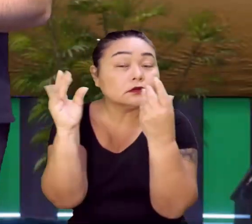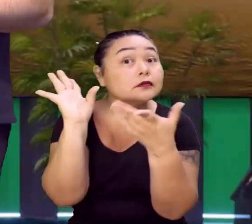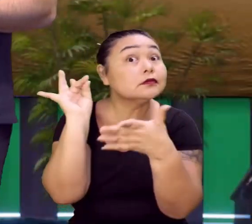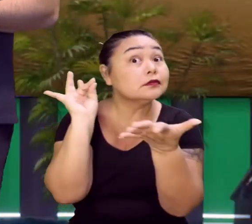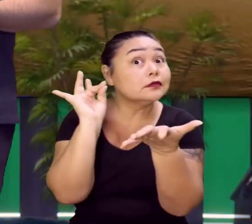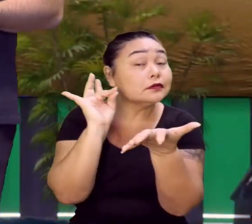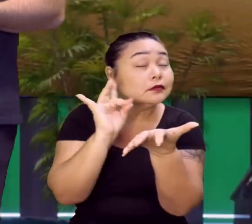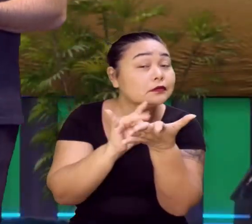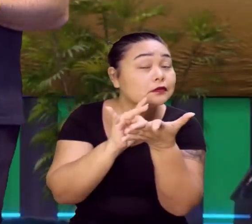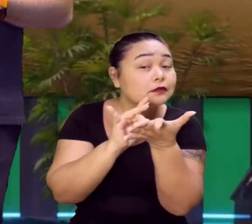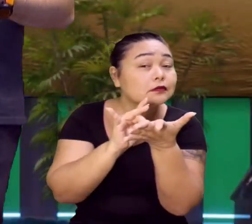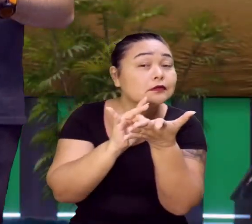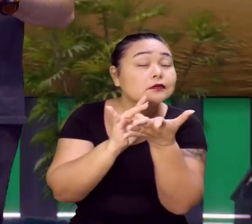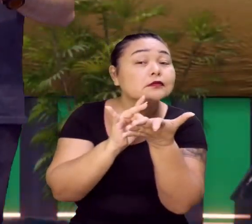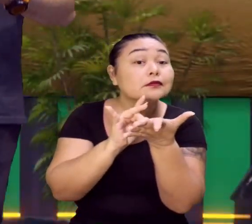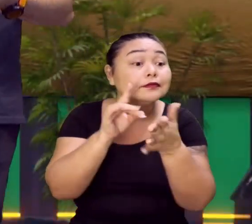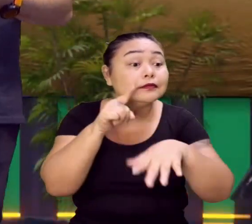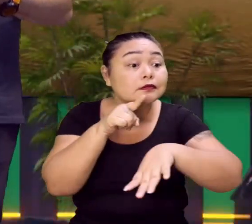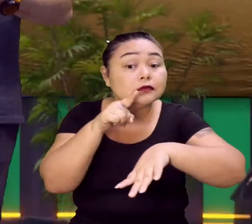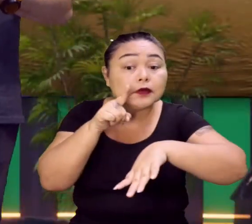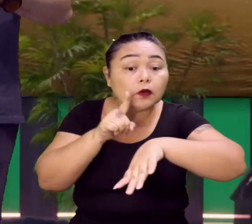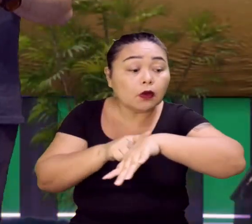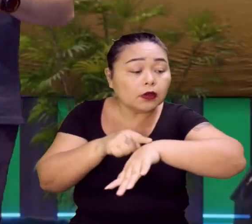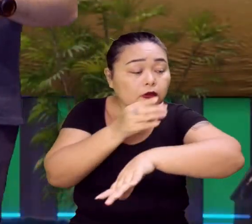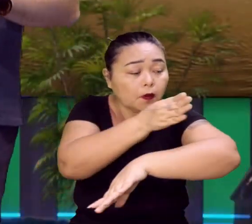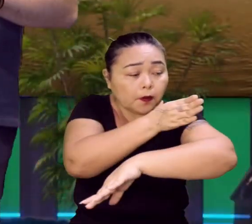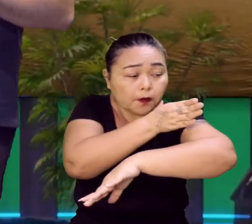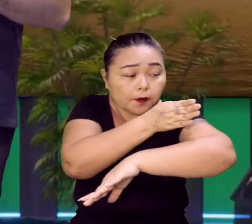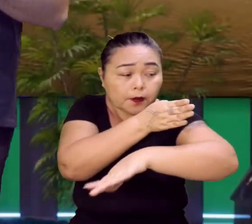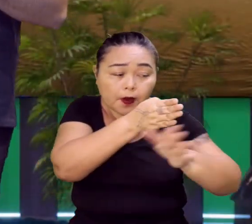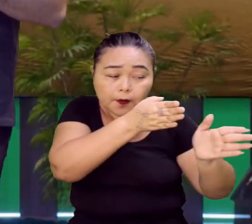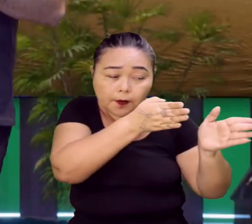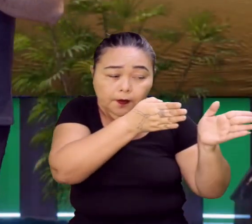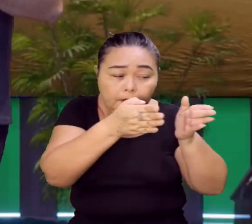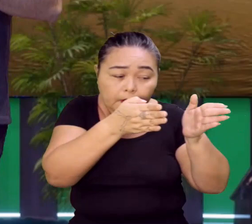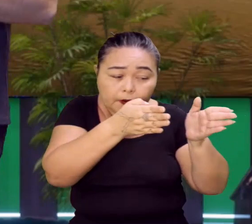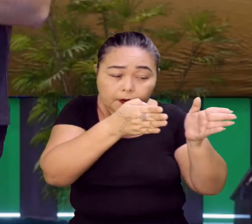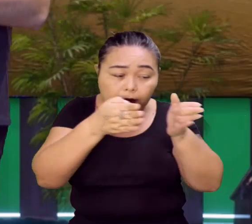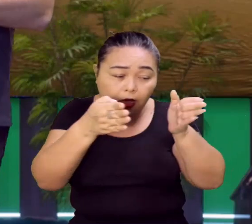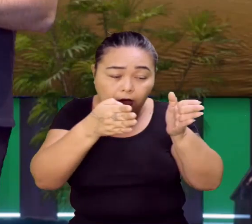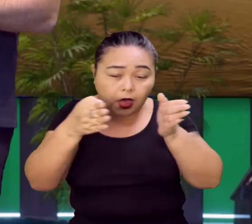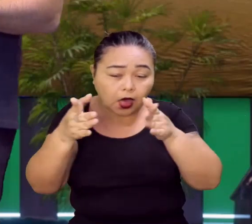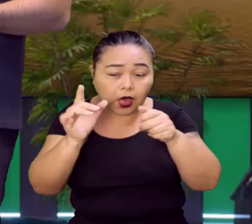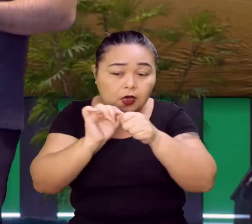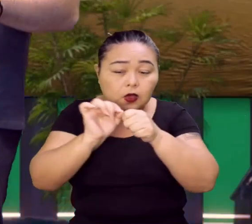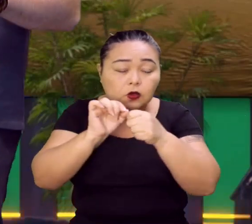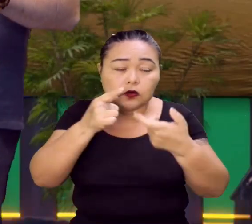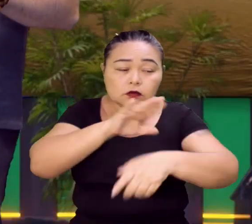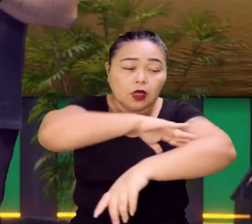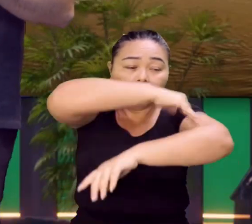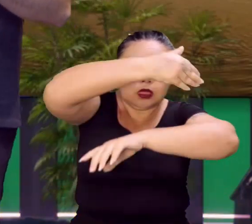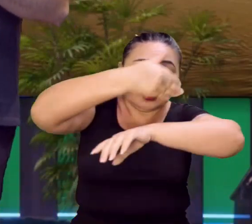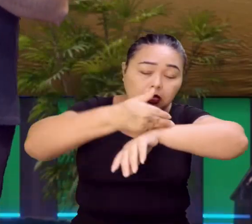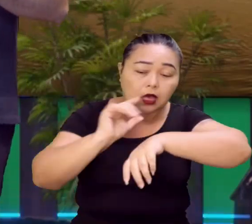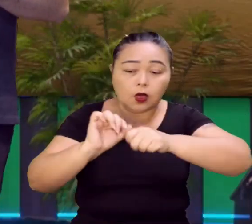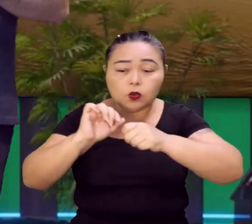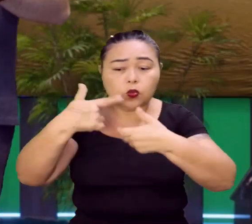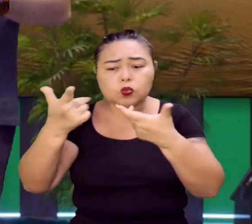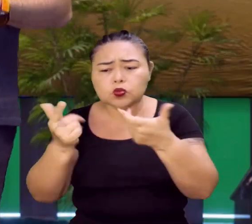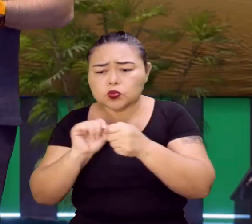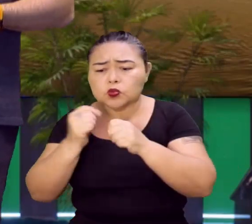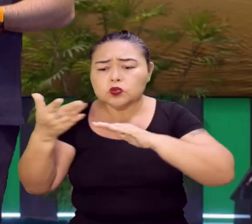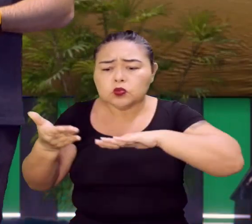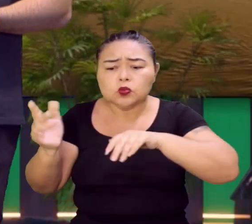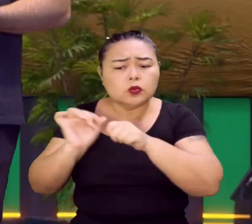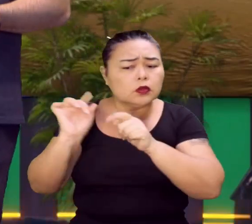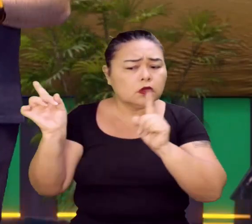verdade, em momentos distintos. Não aconteceu dobramentos modernos junto com o escudo cristalino, bacia sedimentária. Então, dentro